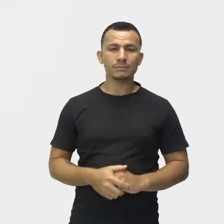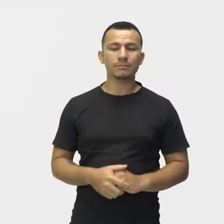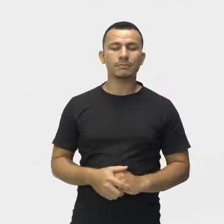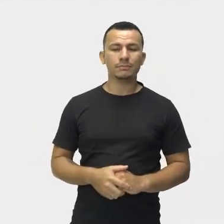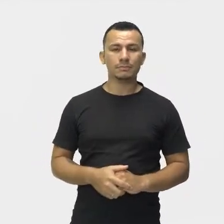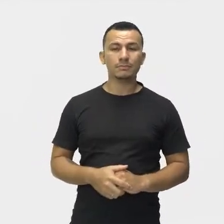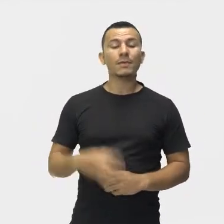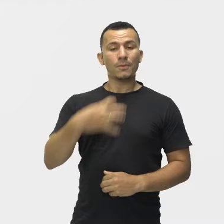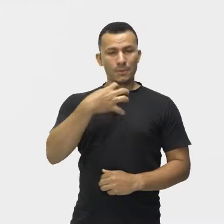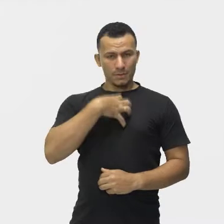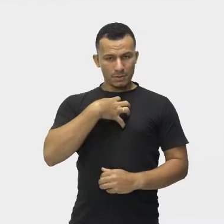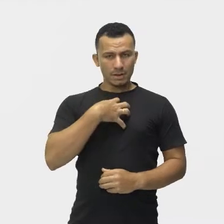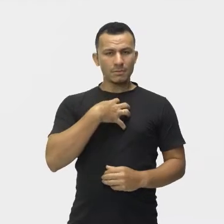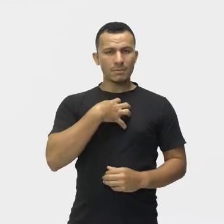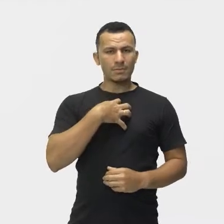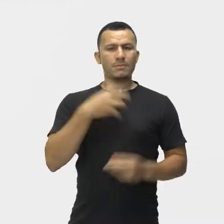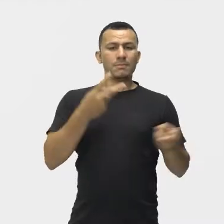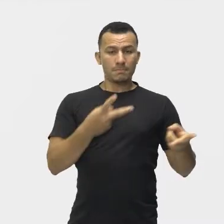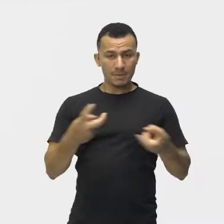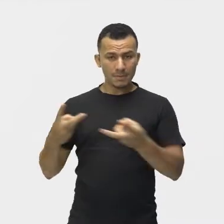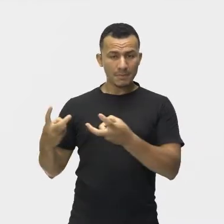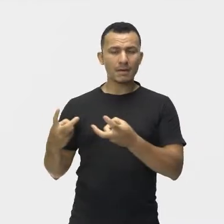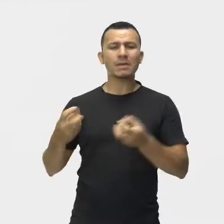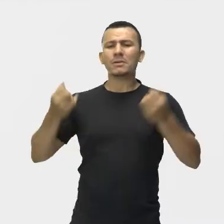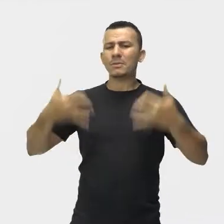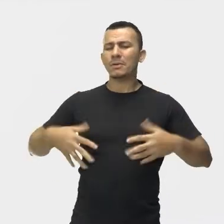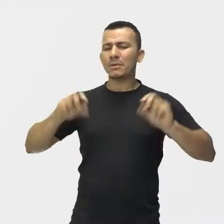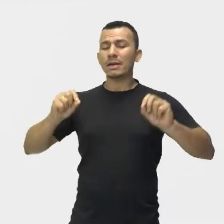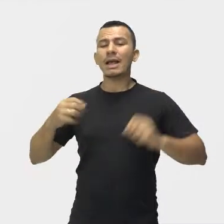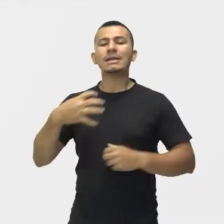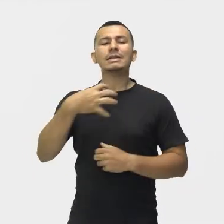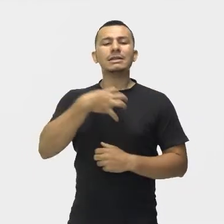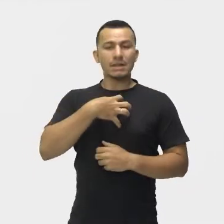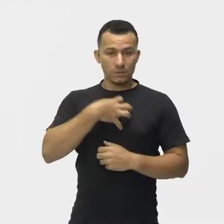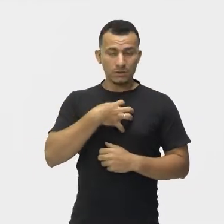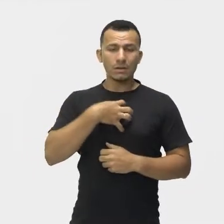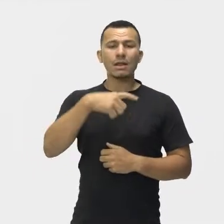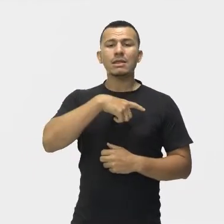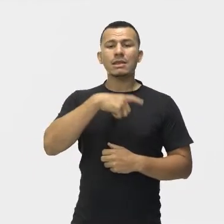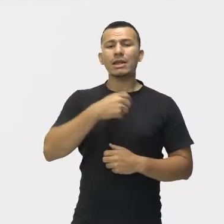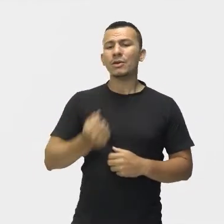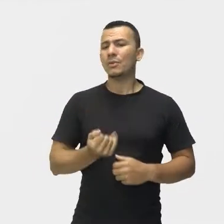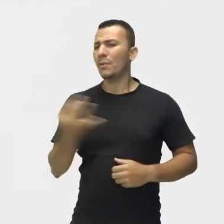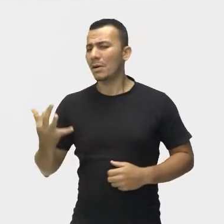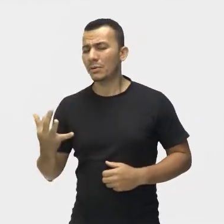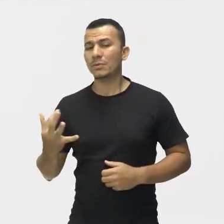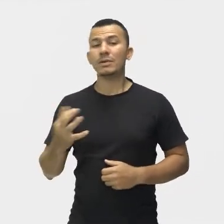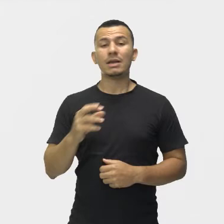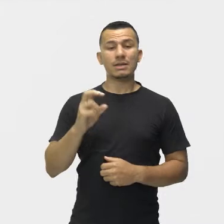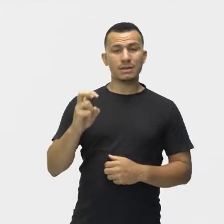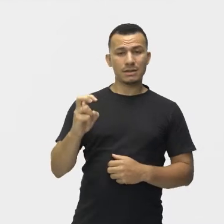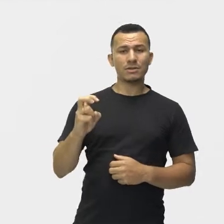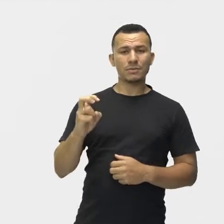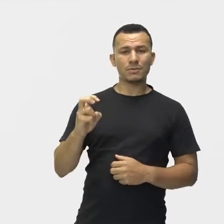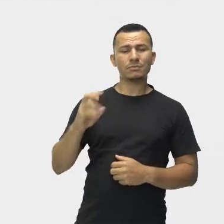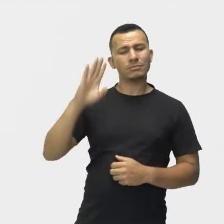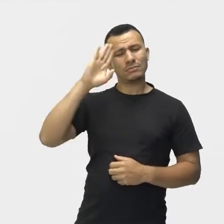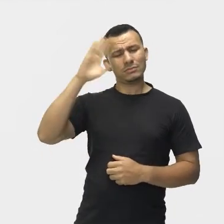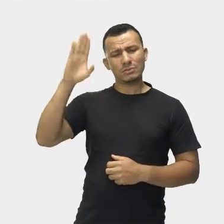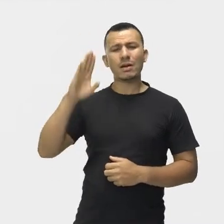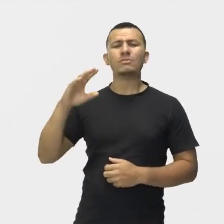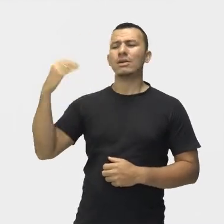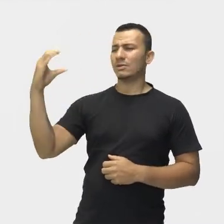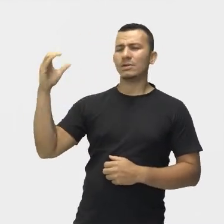de sistema sensorial, a gente já sabe que nós estamos falando dos sentidos, né? Nós temos ali 5 sentidos conhecidos, aí estudados